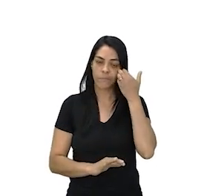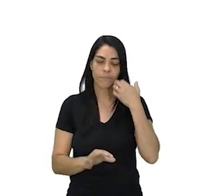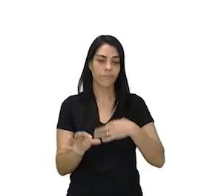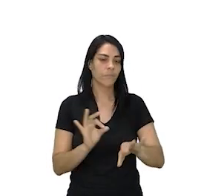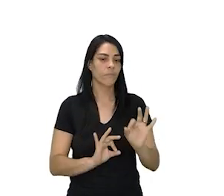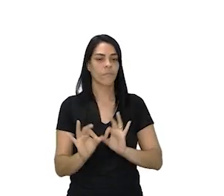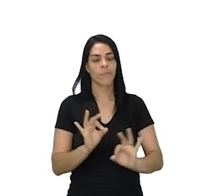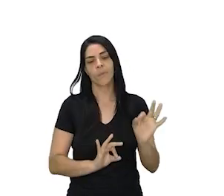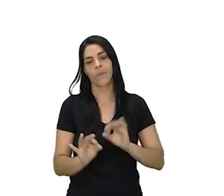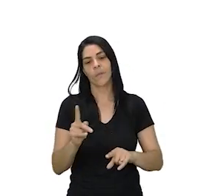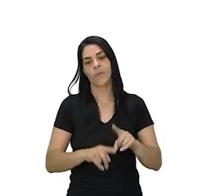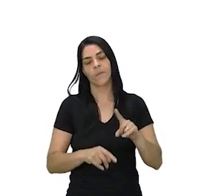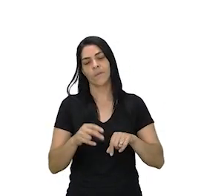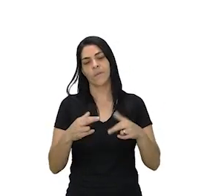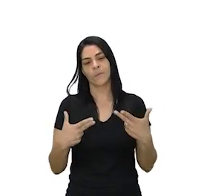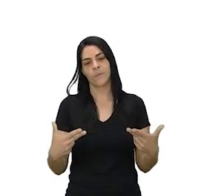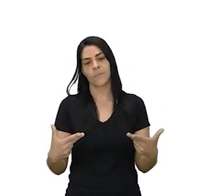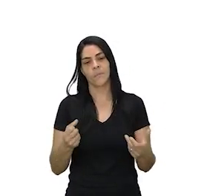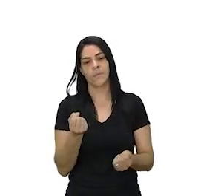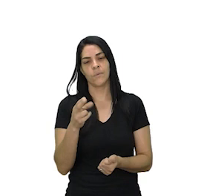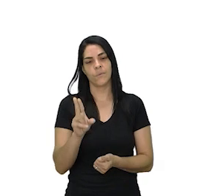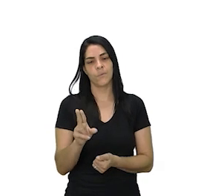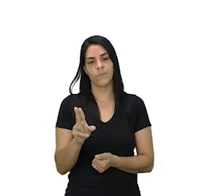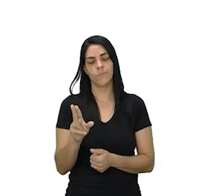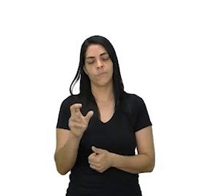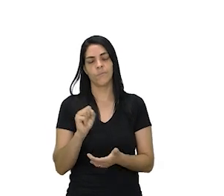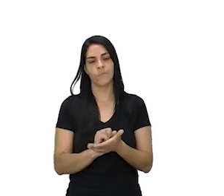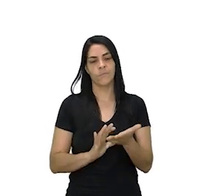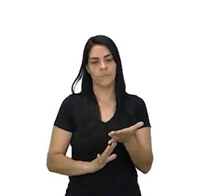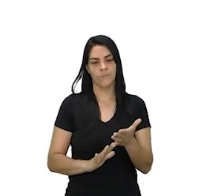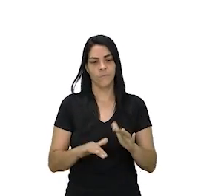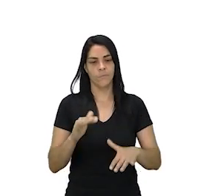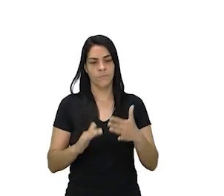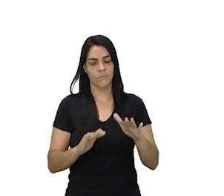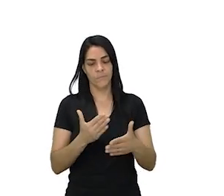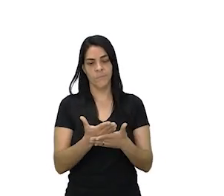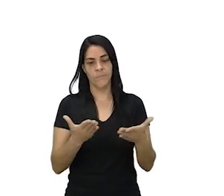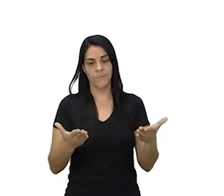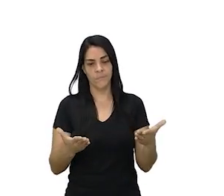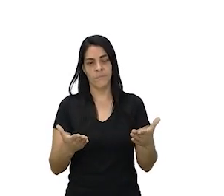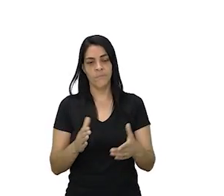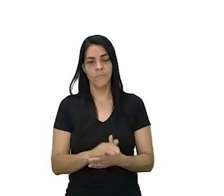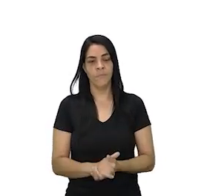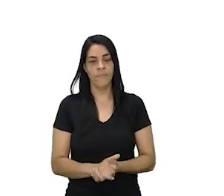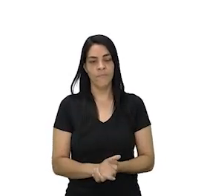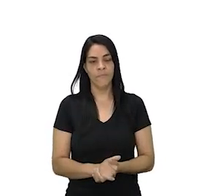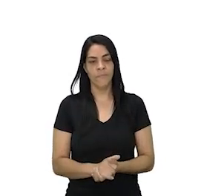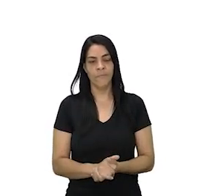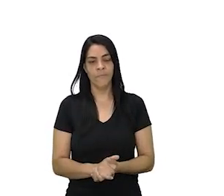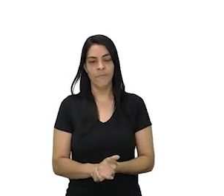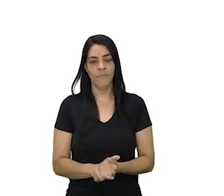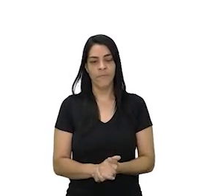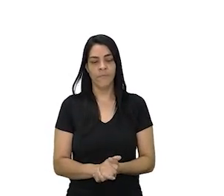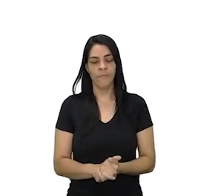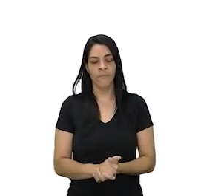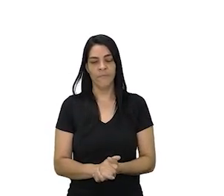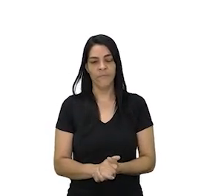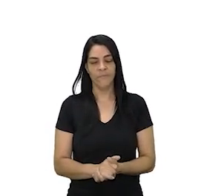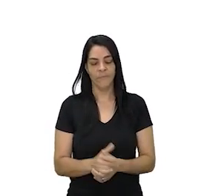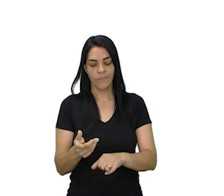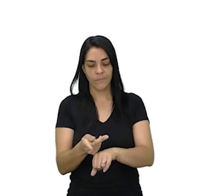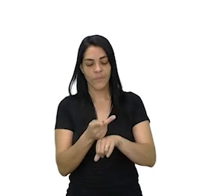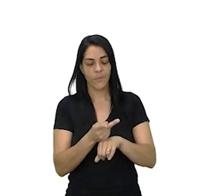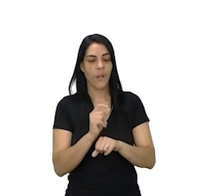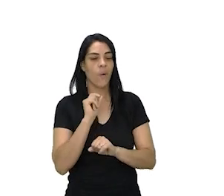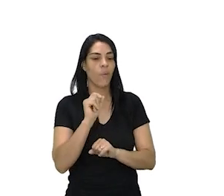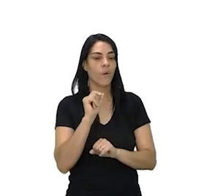lá no material, ou em atividades que muitas vezes vocês podem procurar em outros, né, ou na